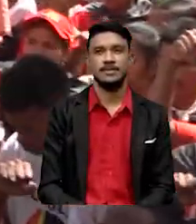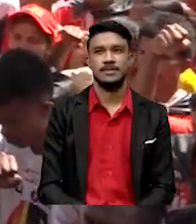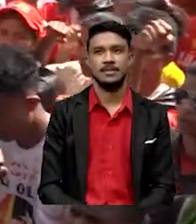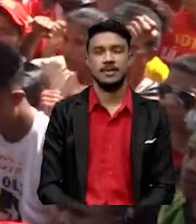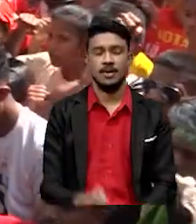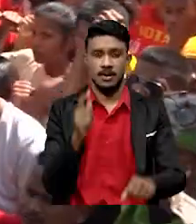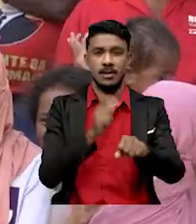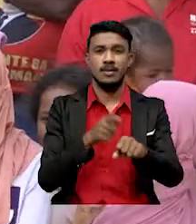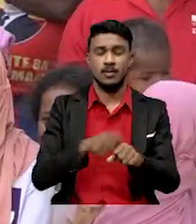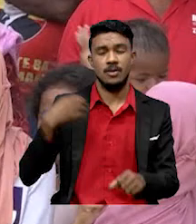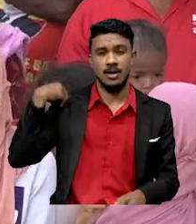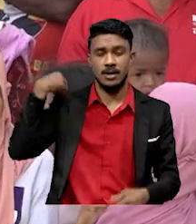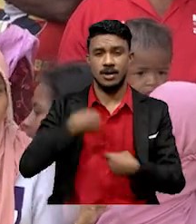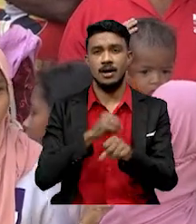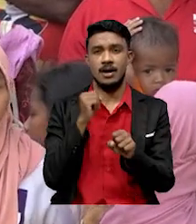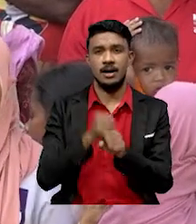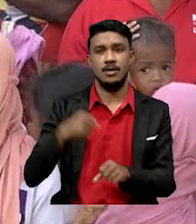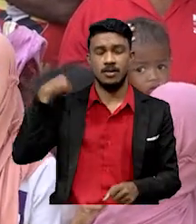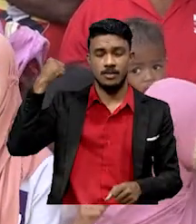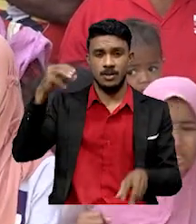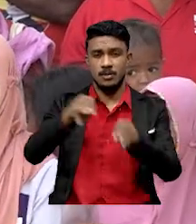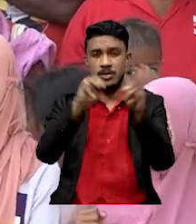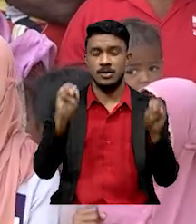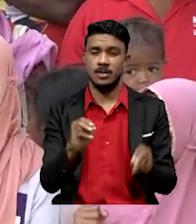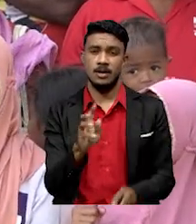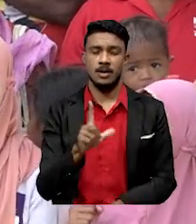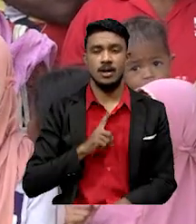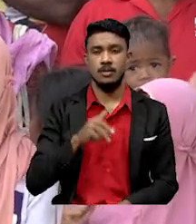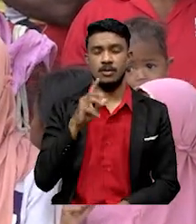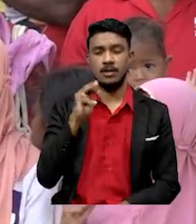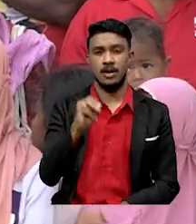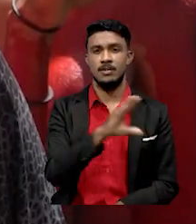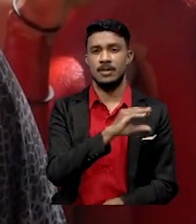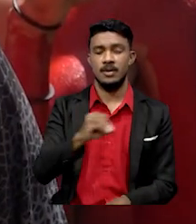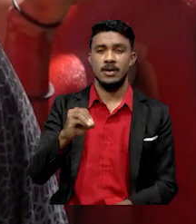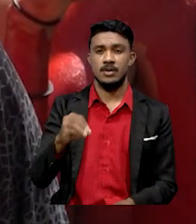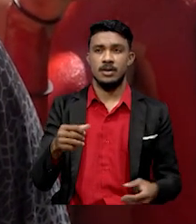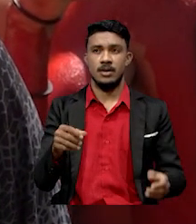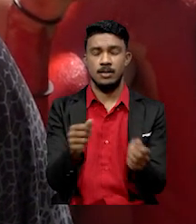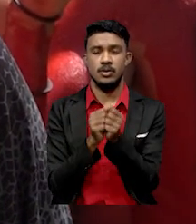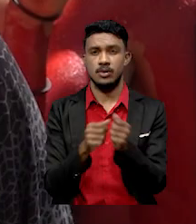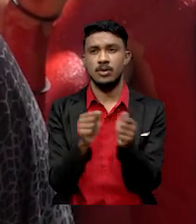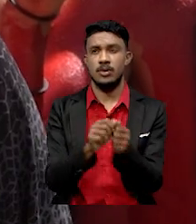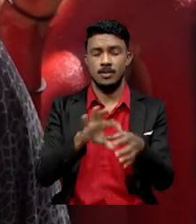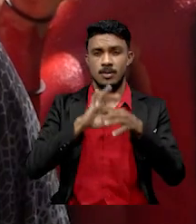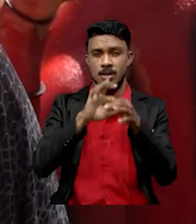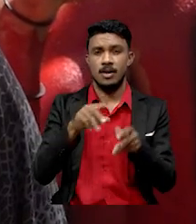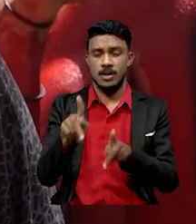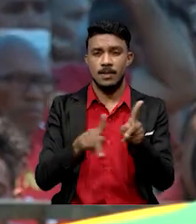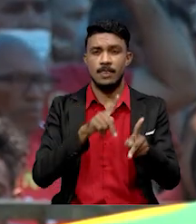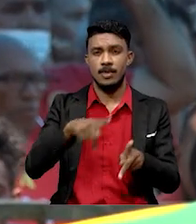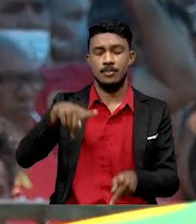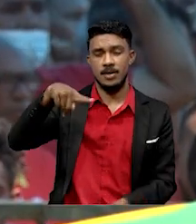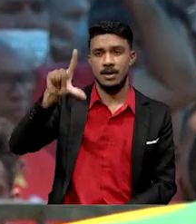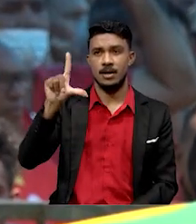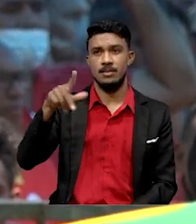Durante candidato a campanha e município Lotem, acompanha o se força política ca aliado Sira, o se Partido Libertação Popular,